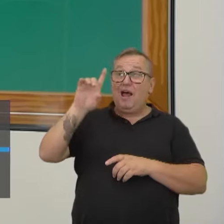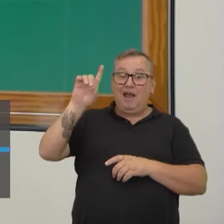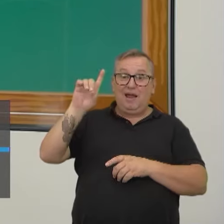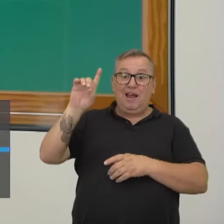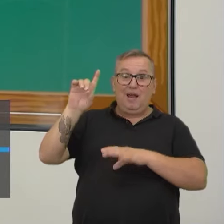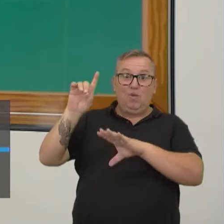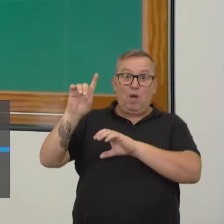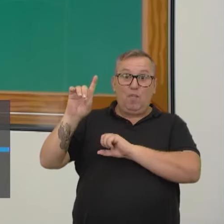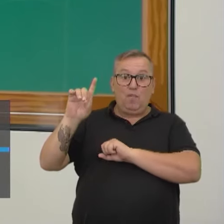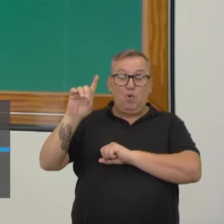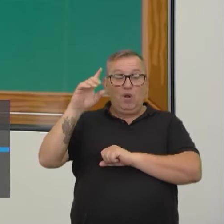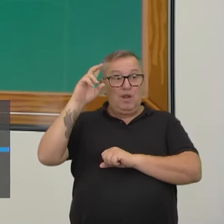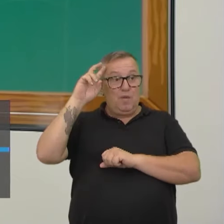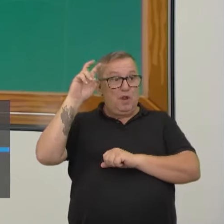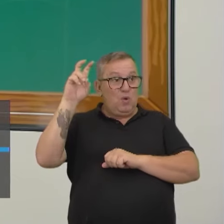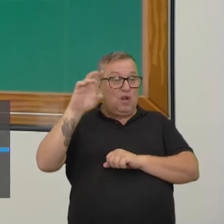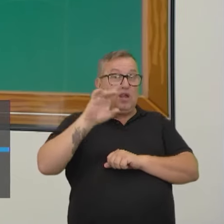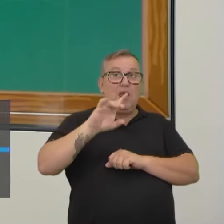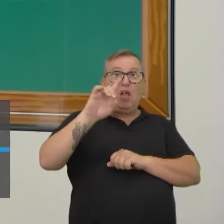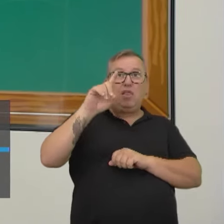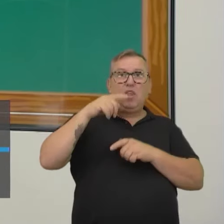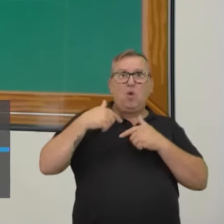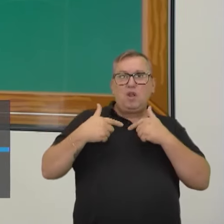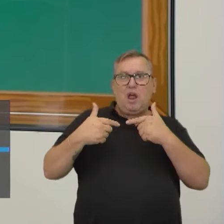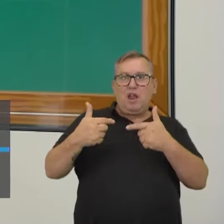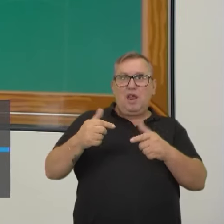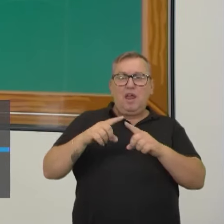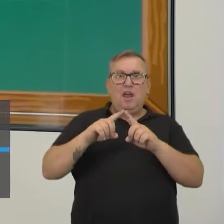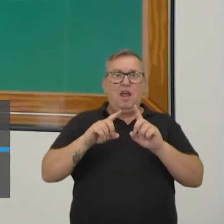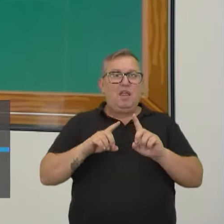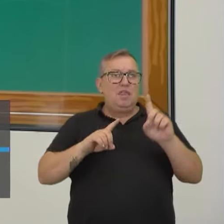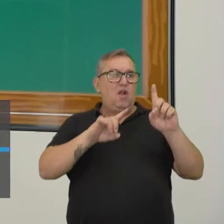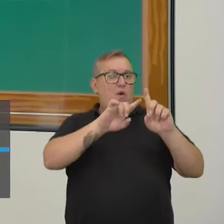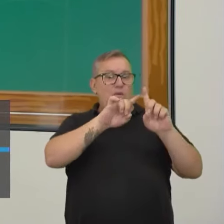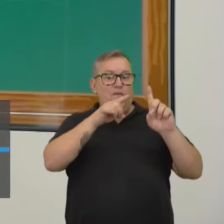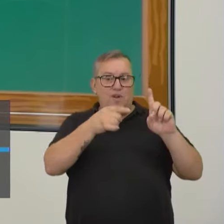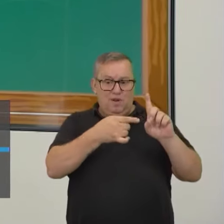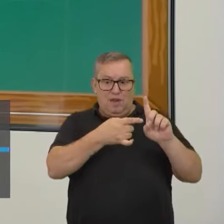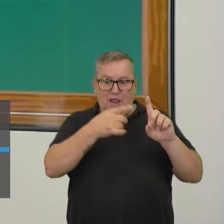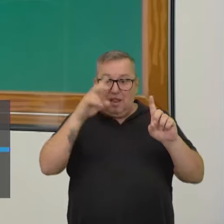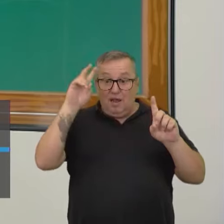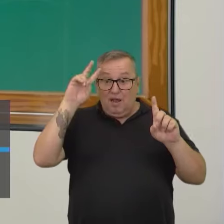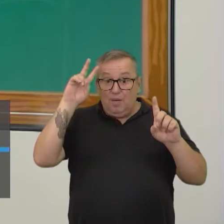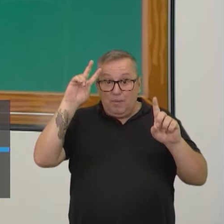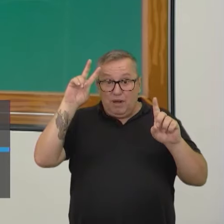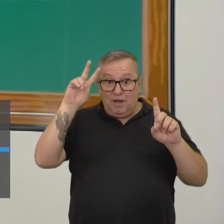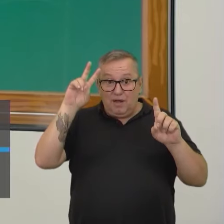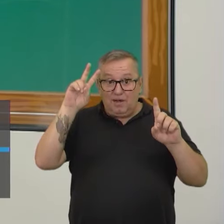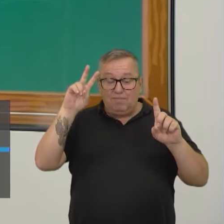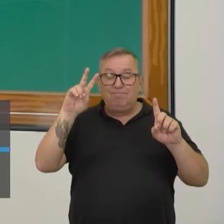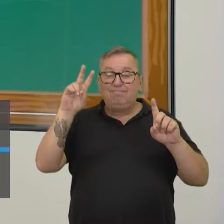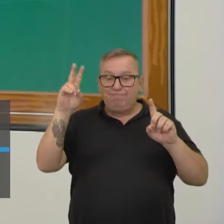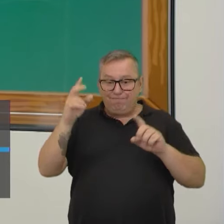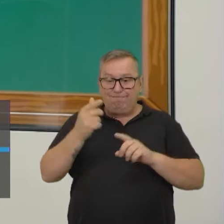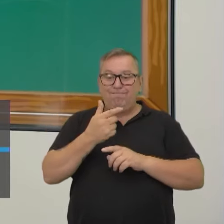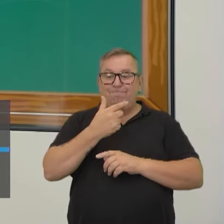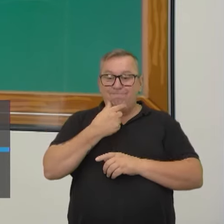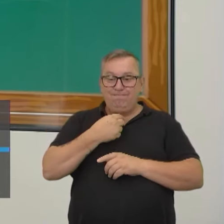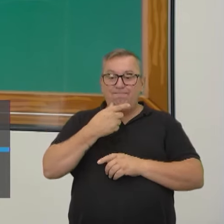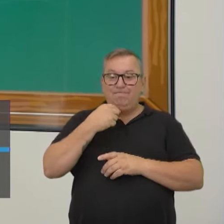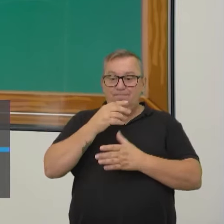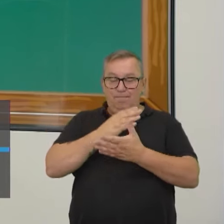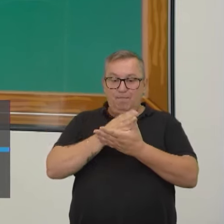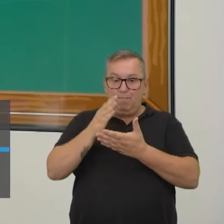da sabedoria, o deus da guerra, a deusa da fertilidade. Vocês se lembram disso? Então, o homem, ele